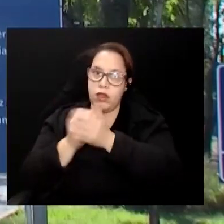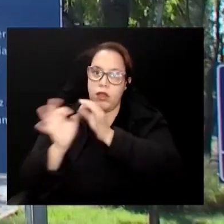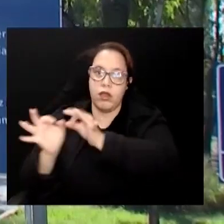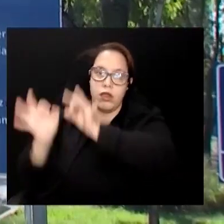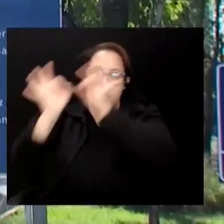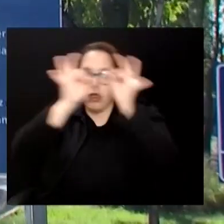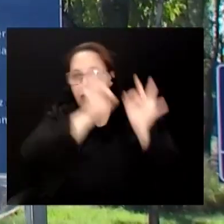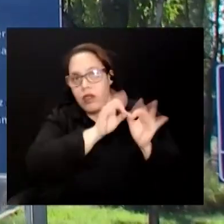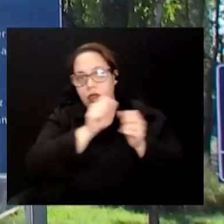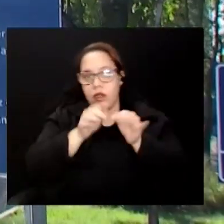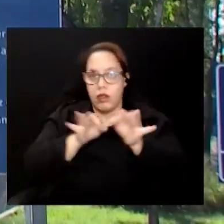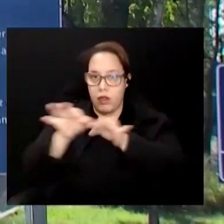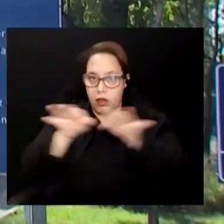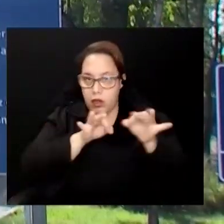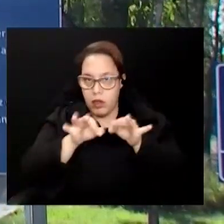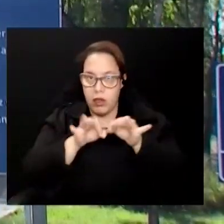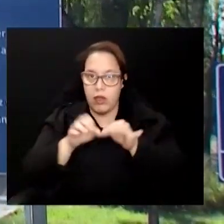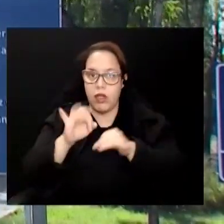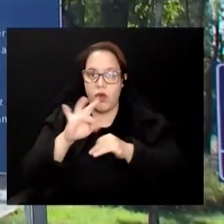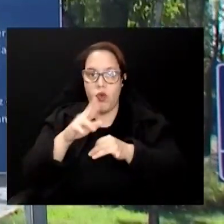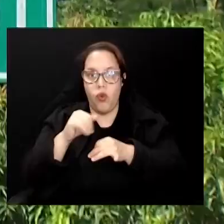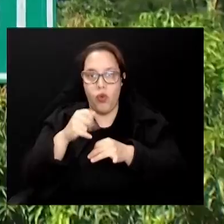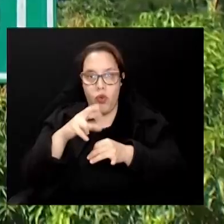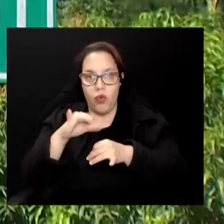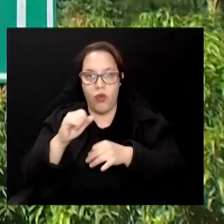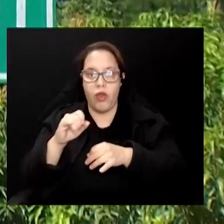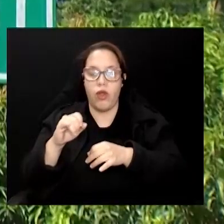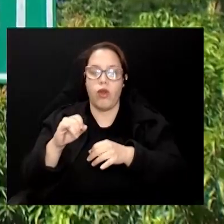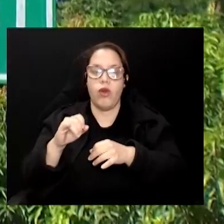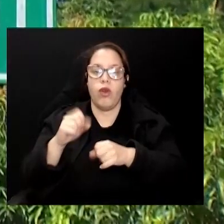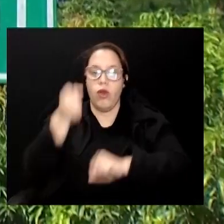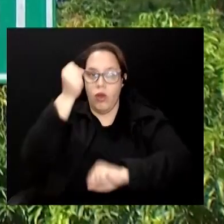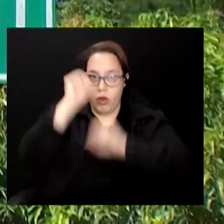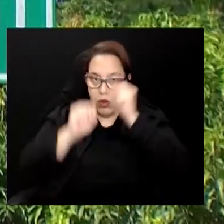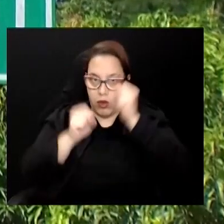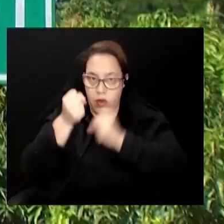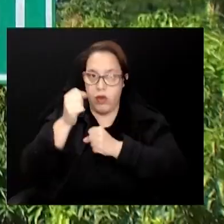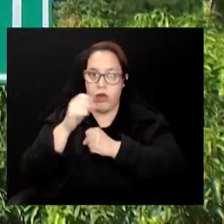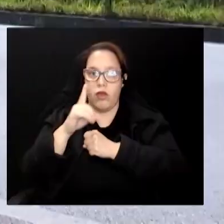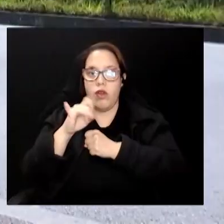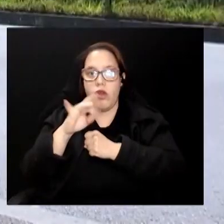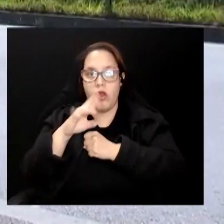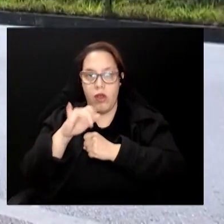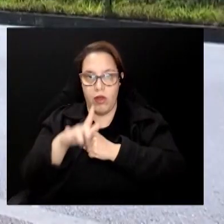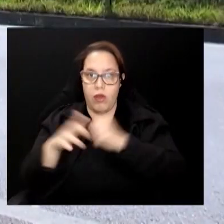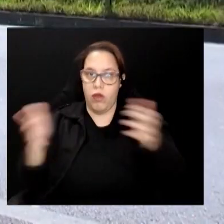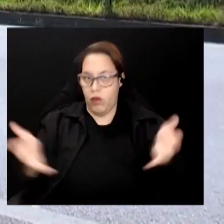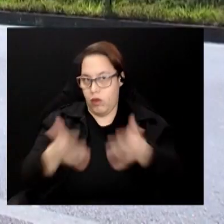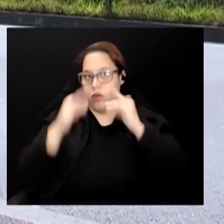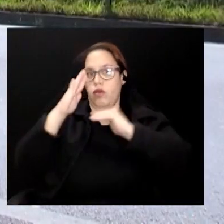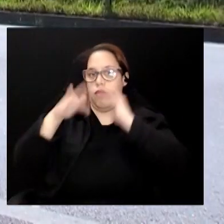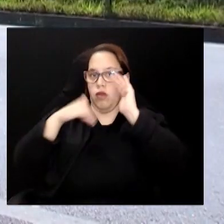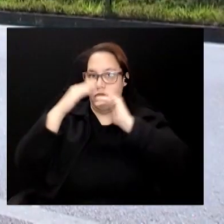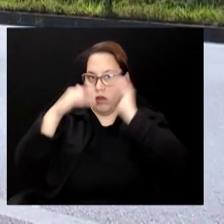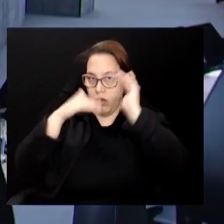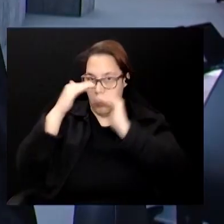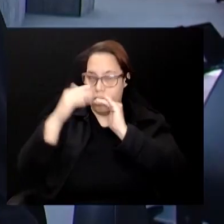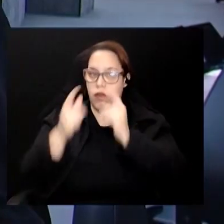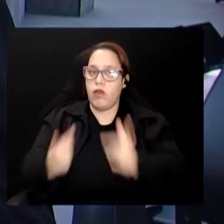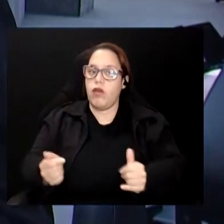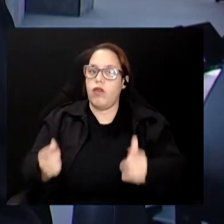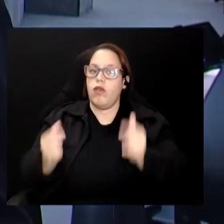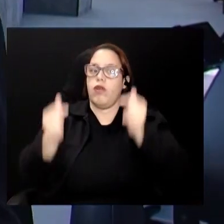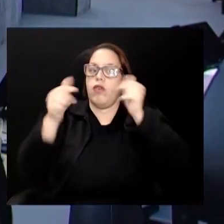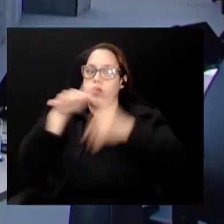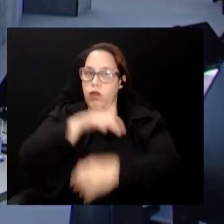regularização fundiária do Distrito Industrial e fomentar o desenvolvimento econômico da região. Essa